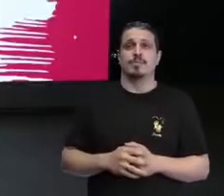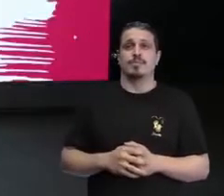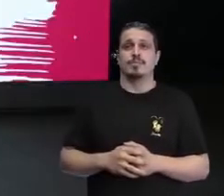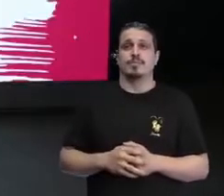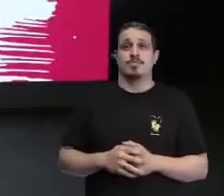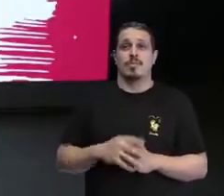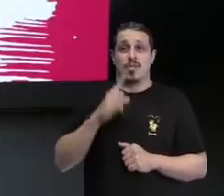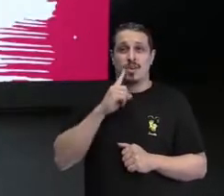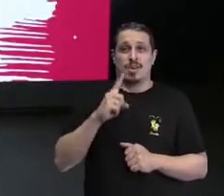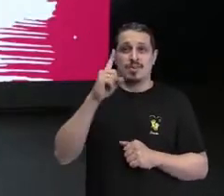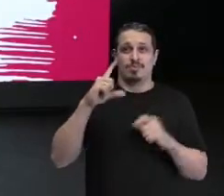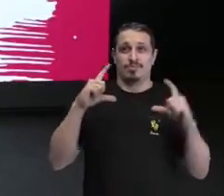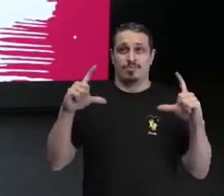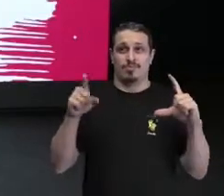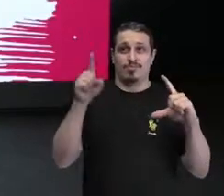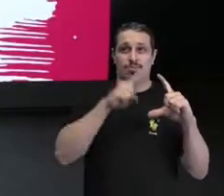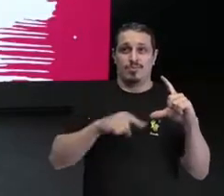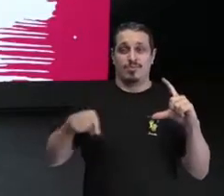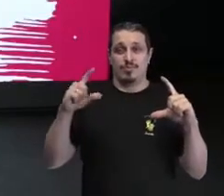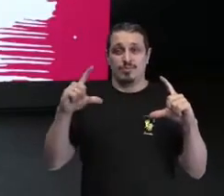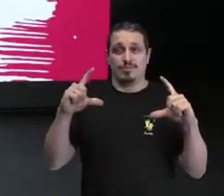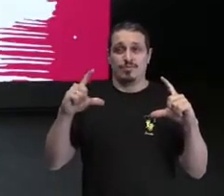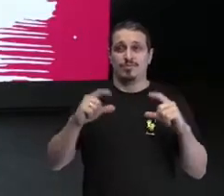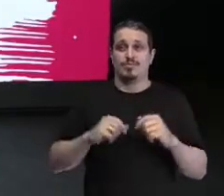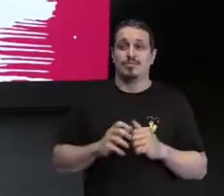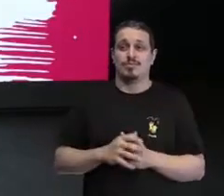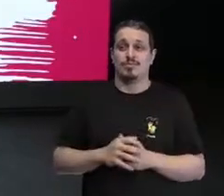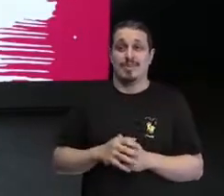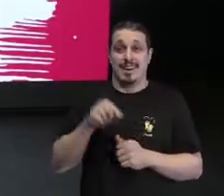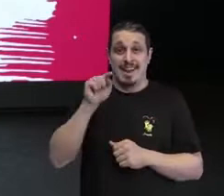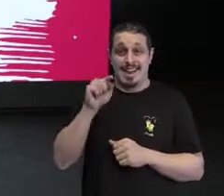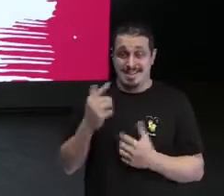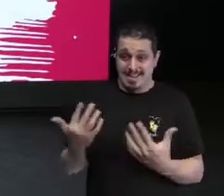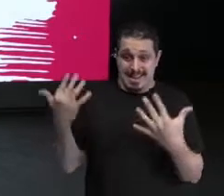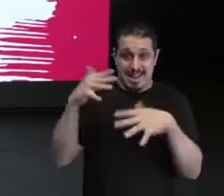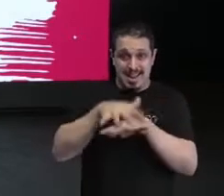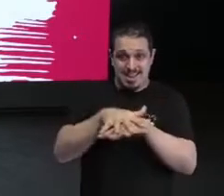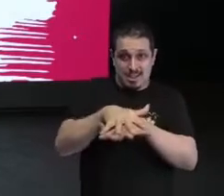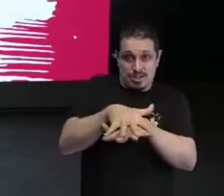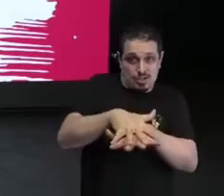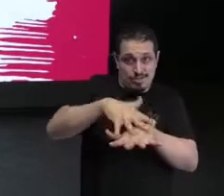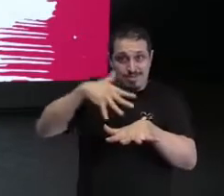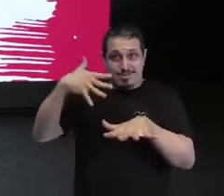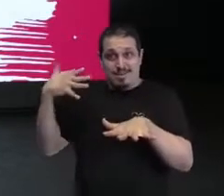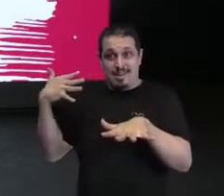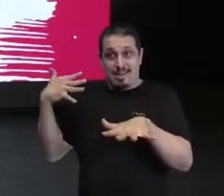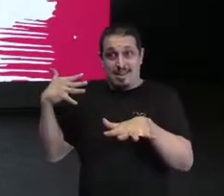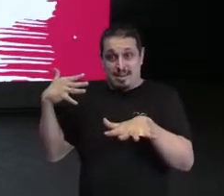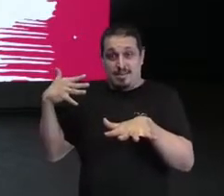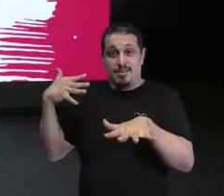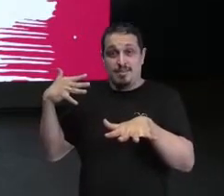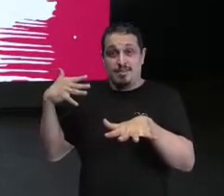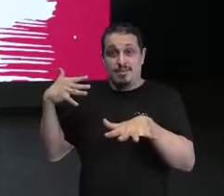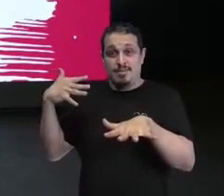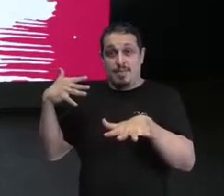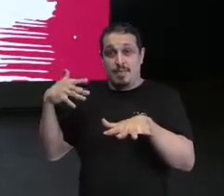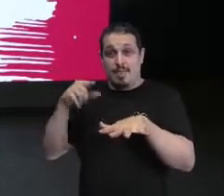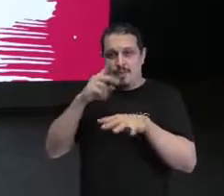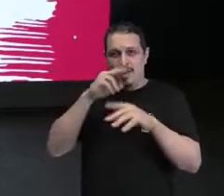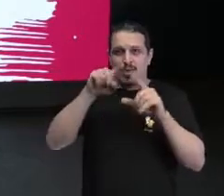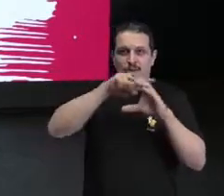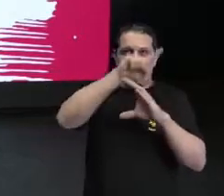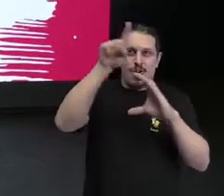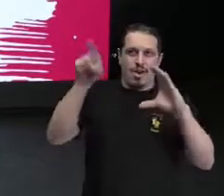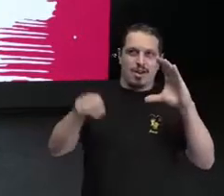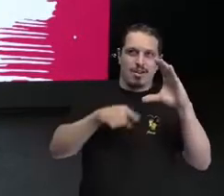E a questão, gente, é que exclusão só gera mais exclusão. Eu coloquei aqui a roda da exclusão. Então